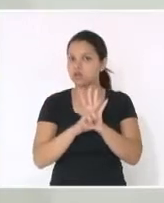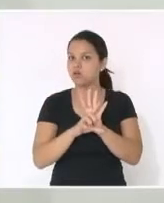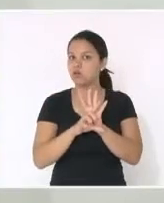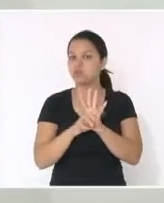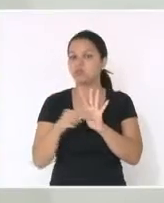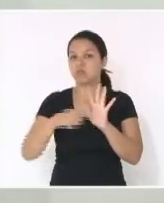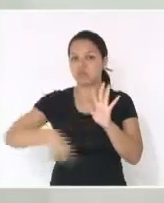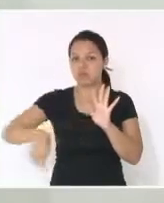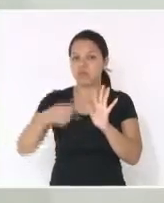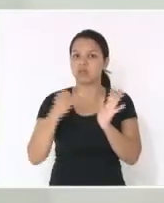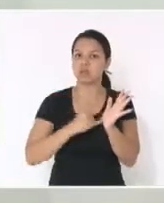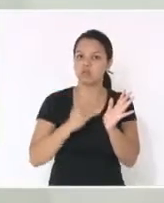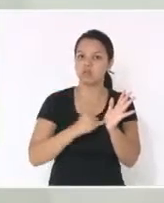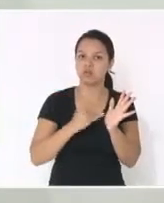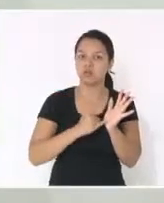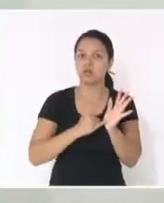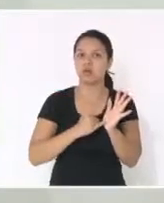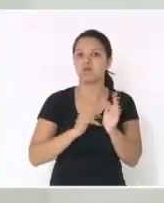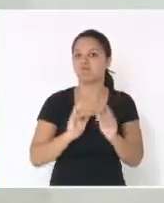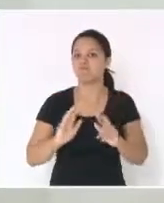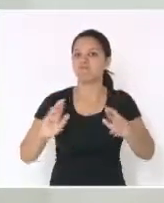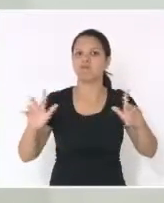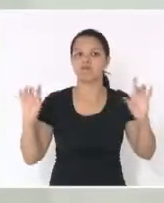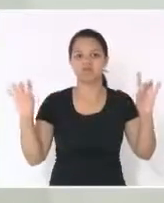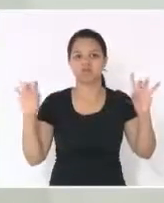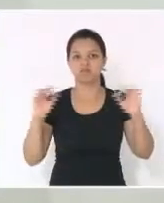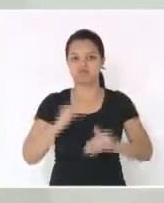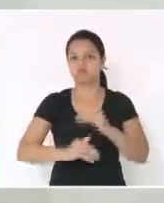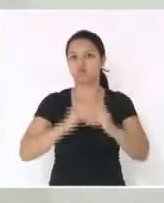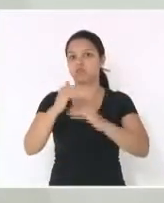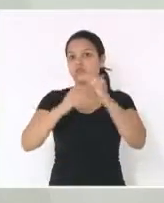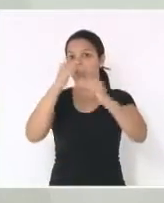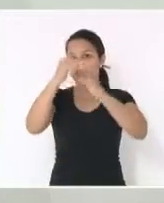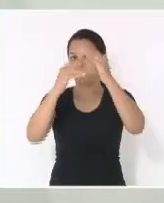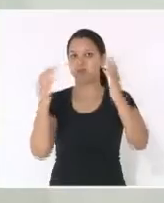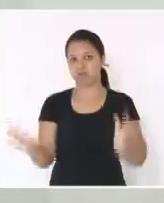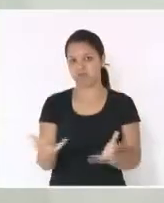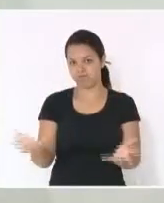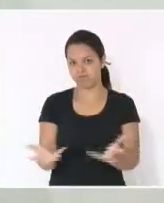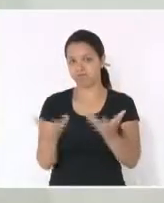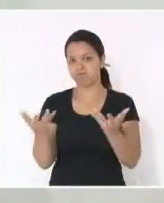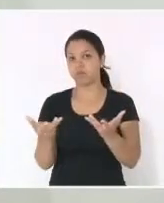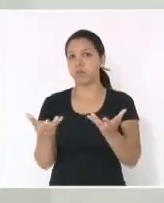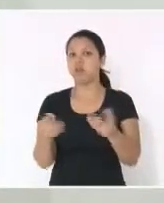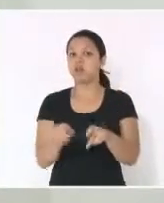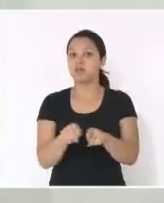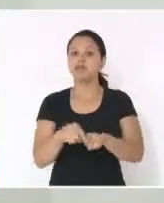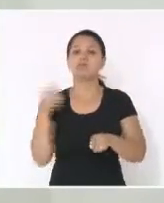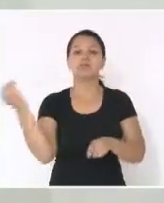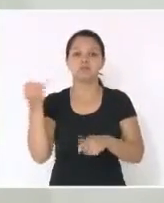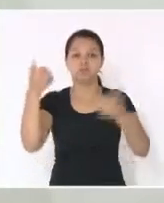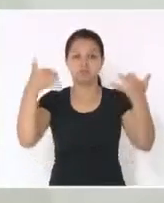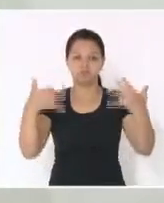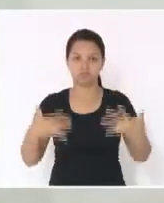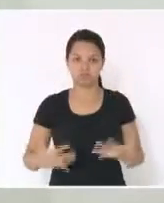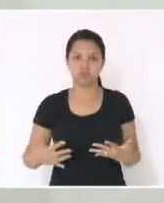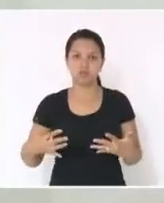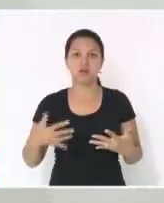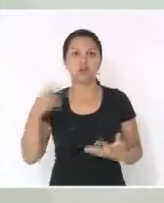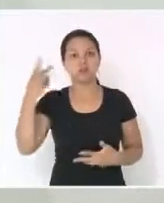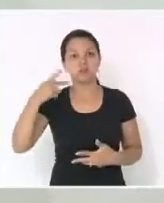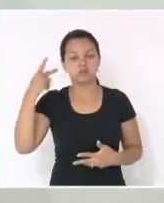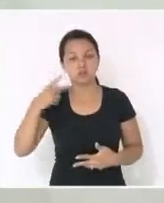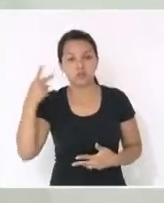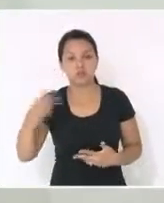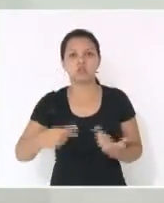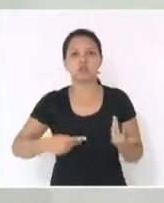o nosso desenvolvimento é importante citar aqui que toda a política tributária atual foi construído ao longo do tempo né e que